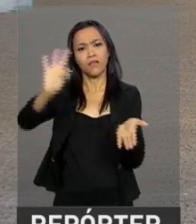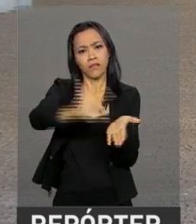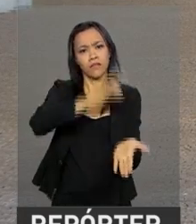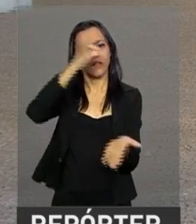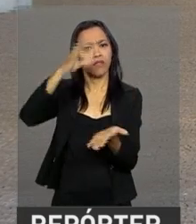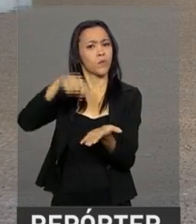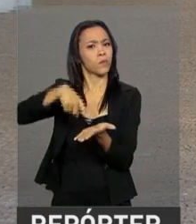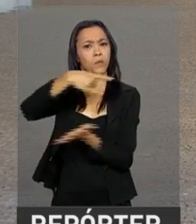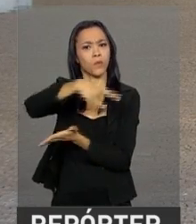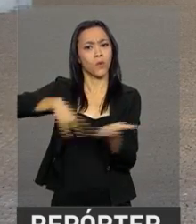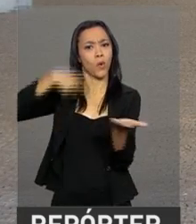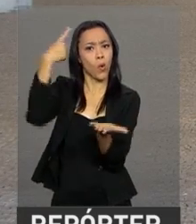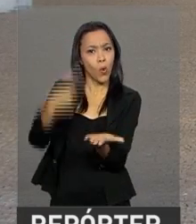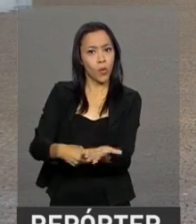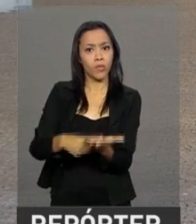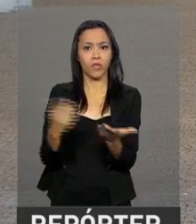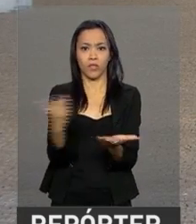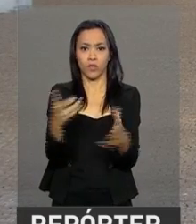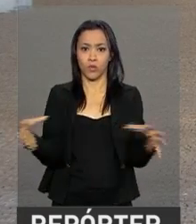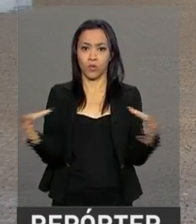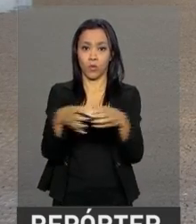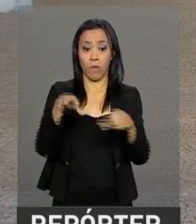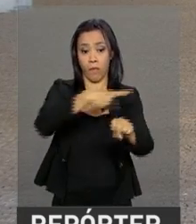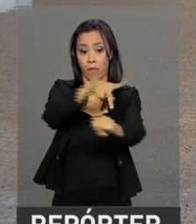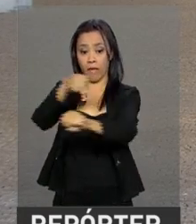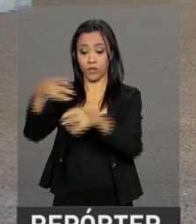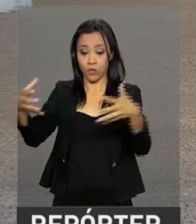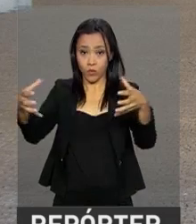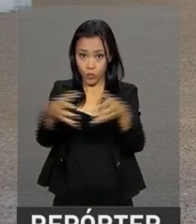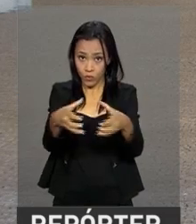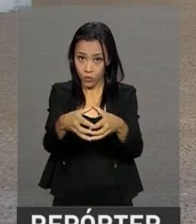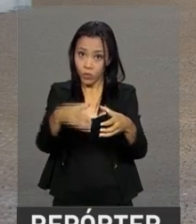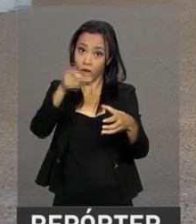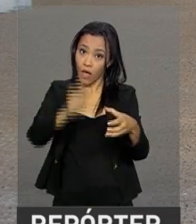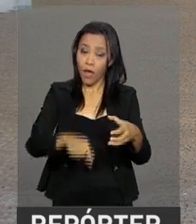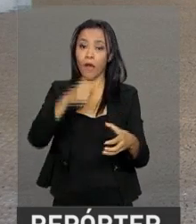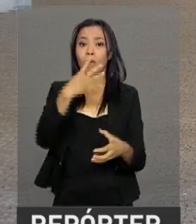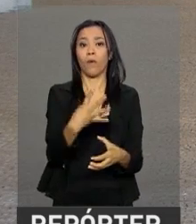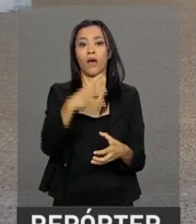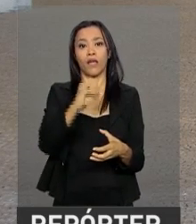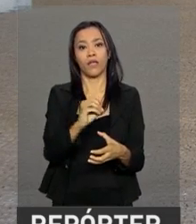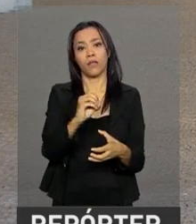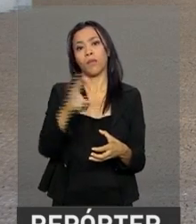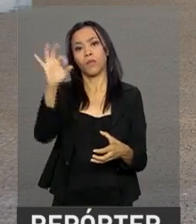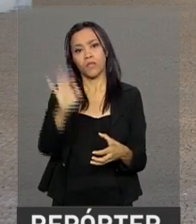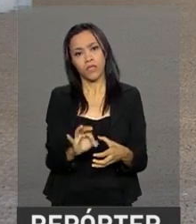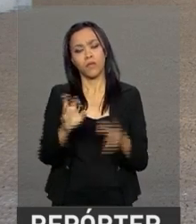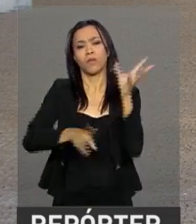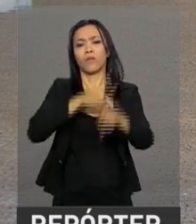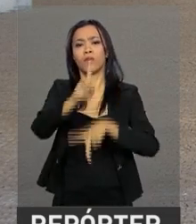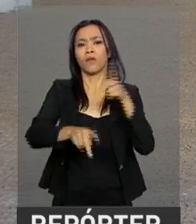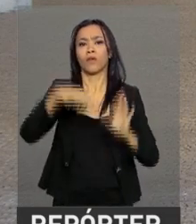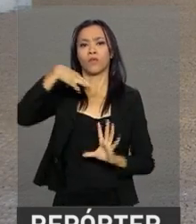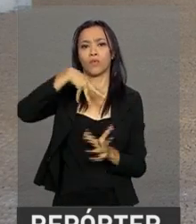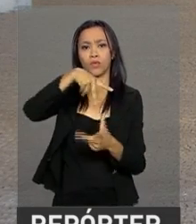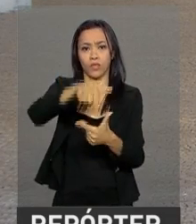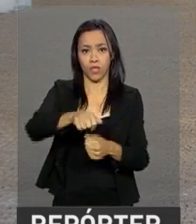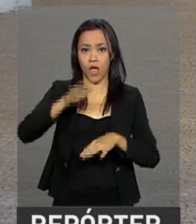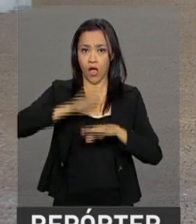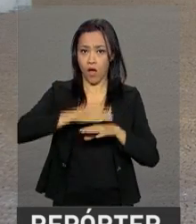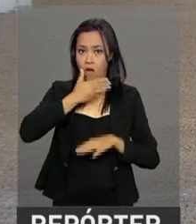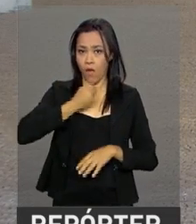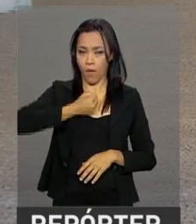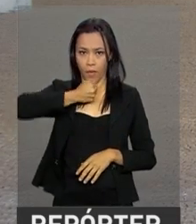acordos de cooperação com os países do grupo, que representa cerca de 40% da população mundial. Segundo o porta-voz da presidência